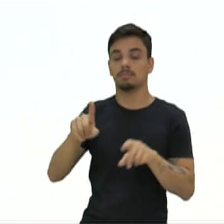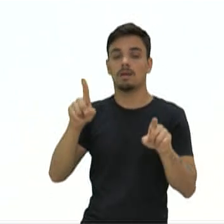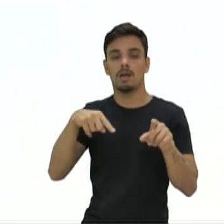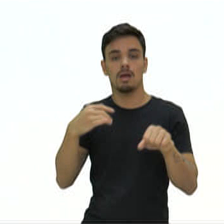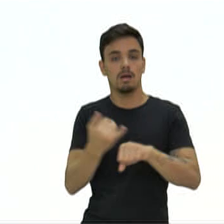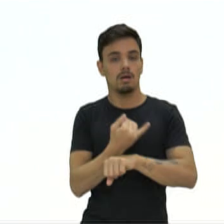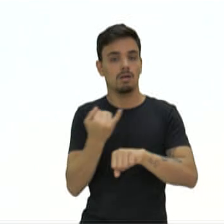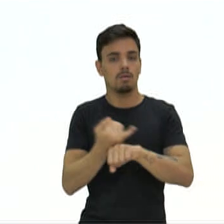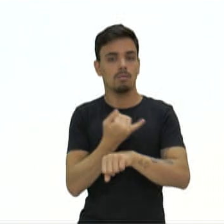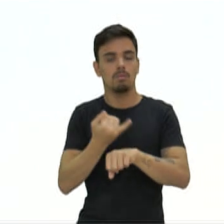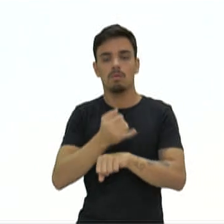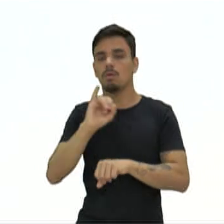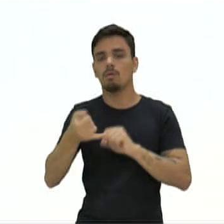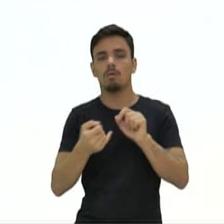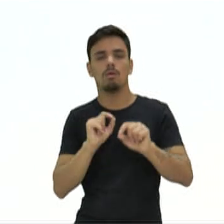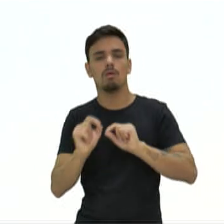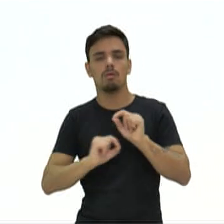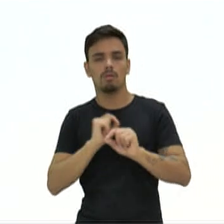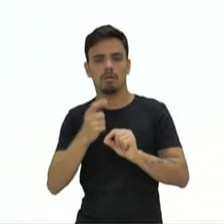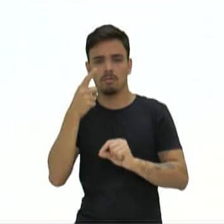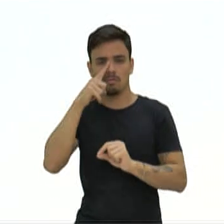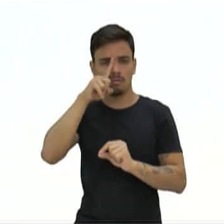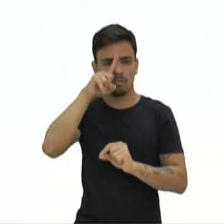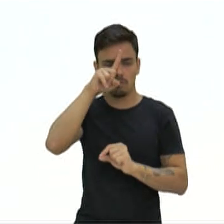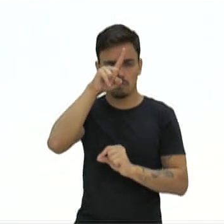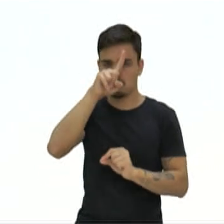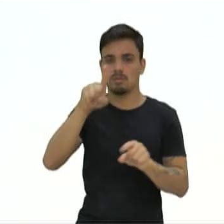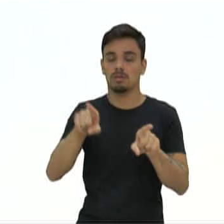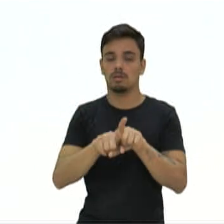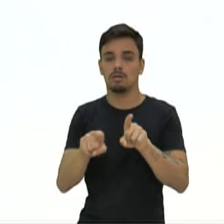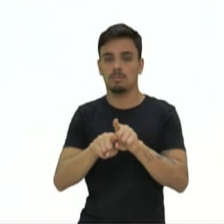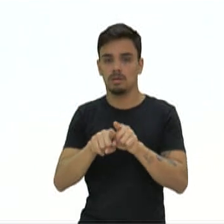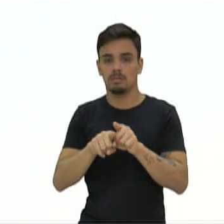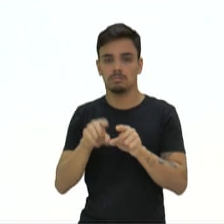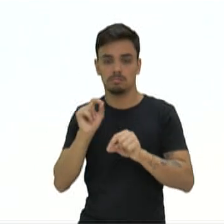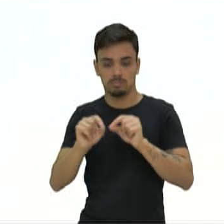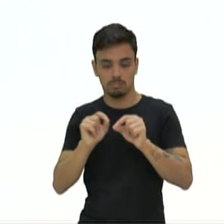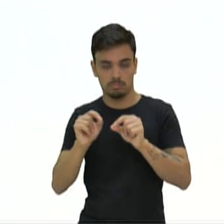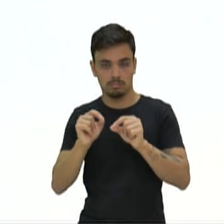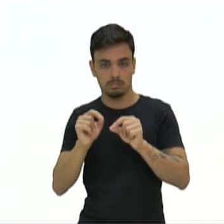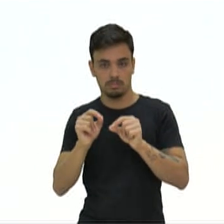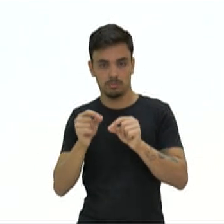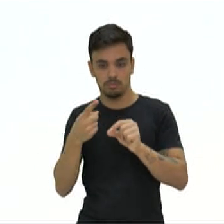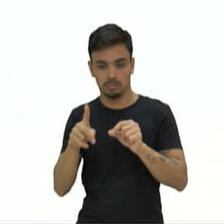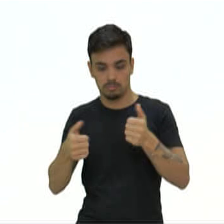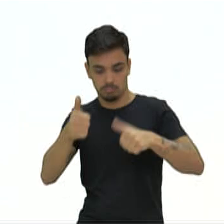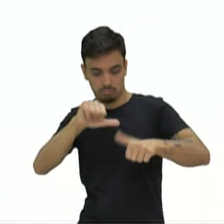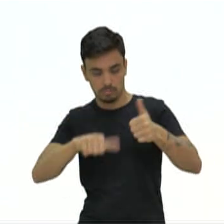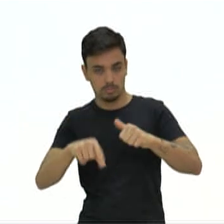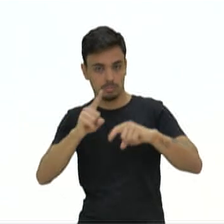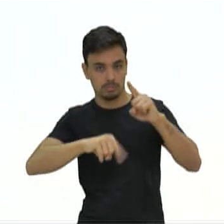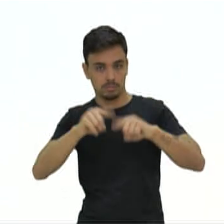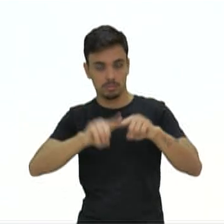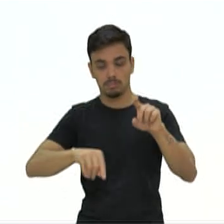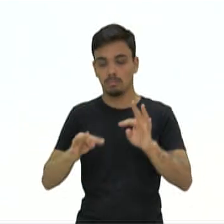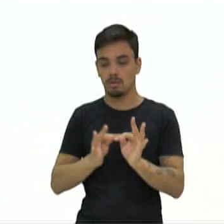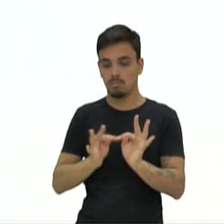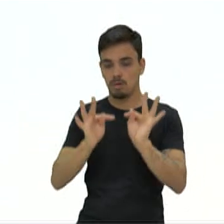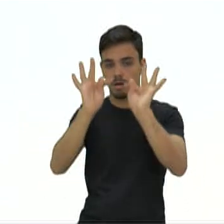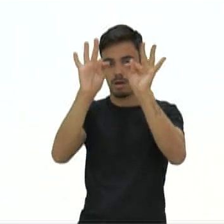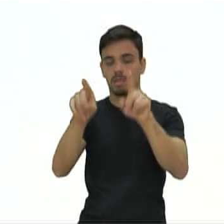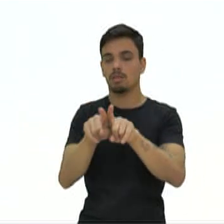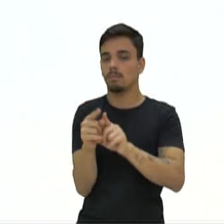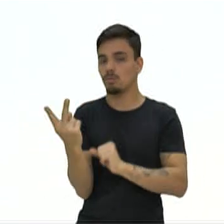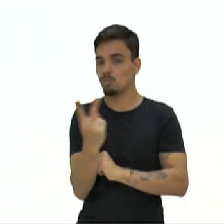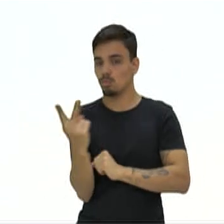explorados intensamente com investimentos constantes em produtos químicos e também tecnologia. Esse